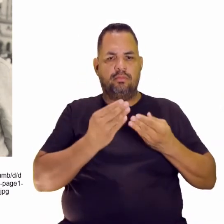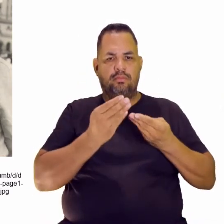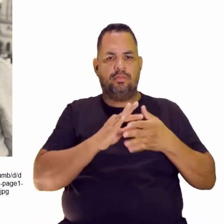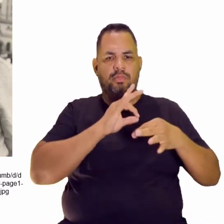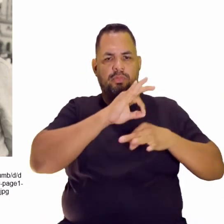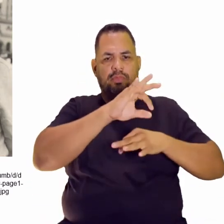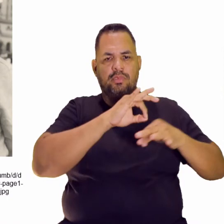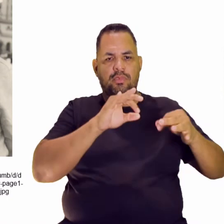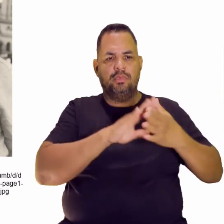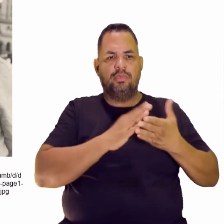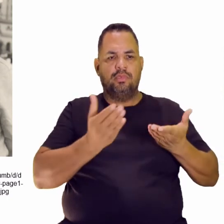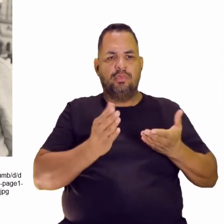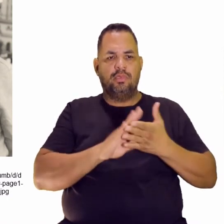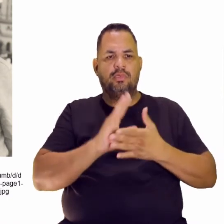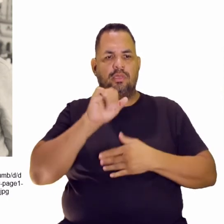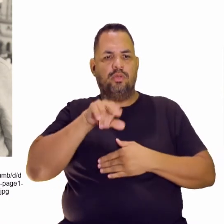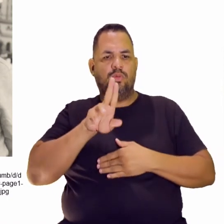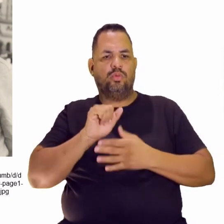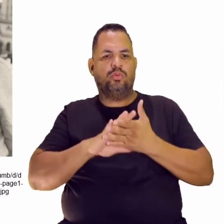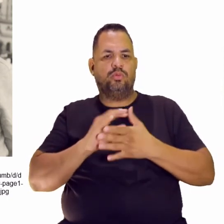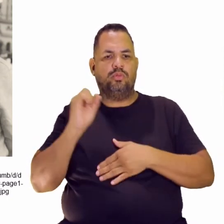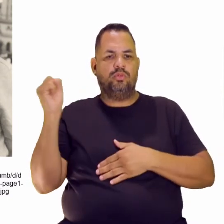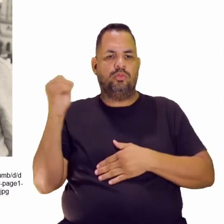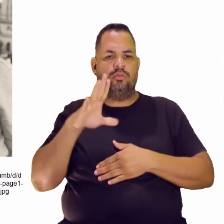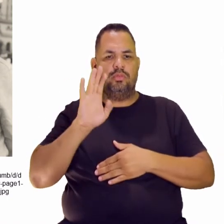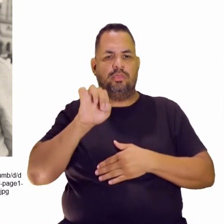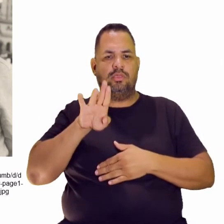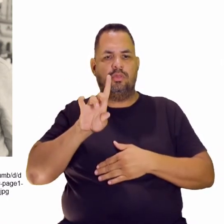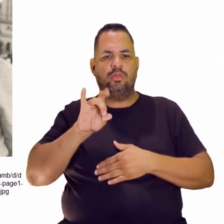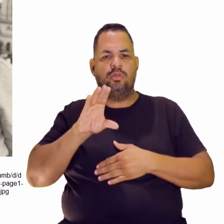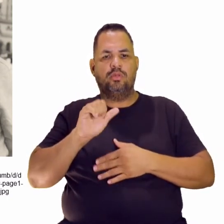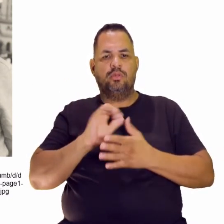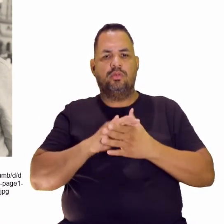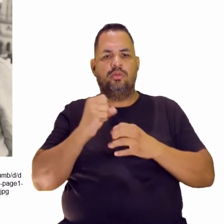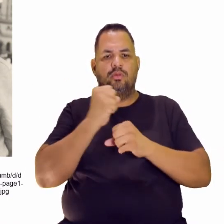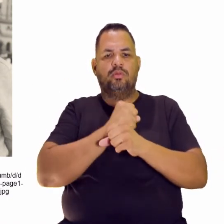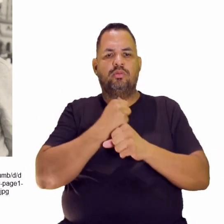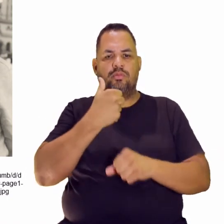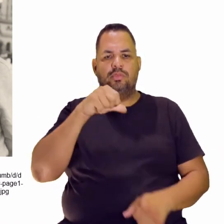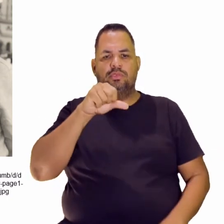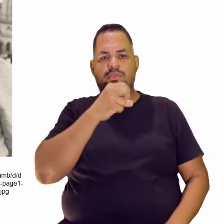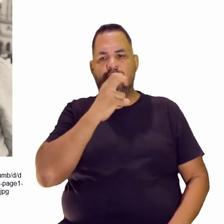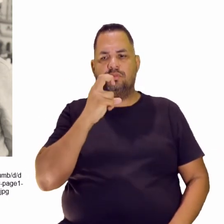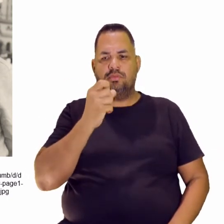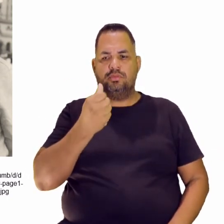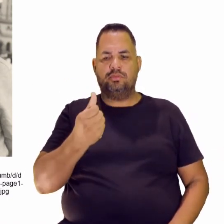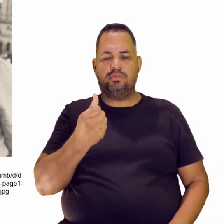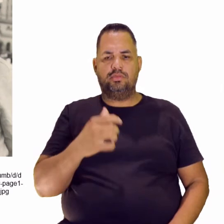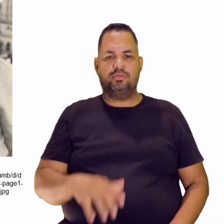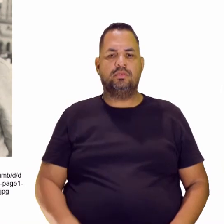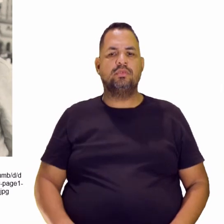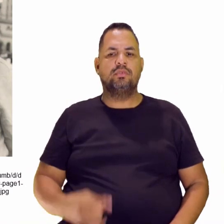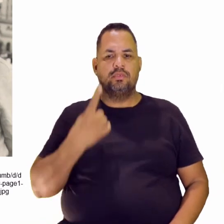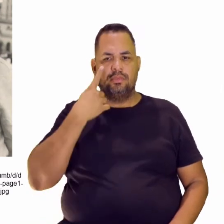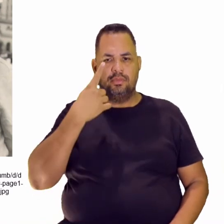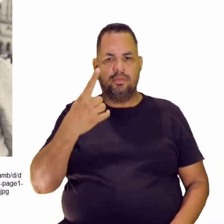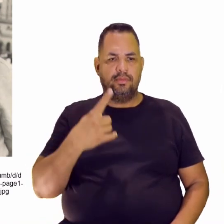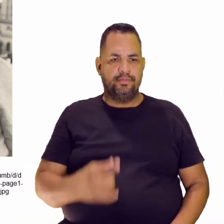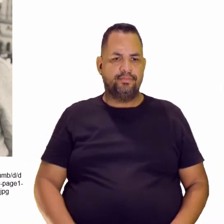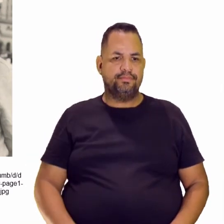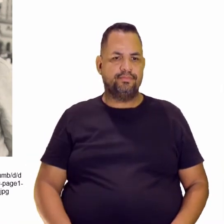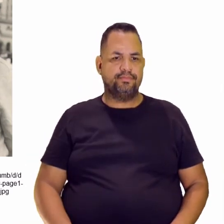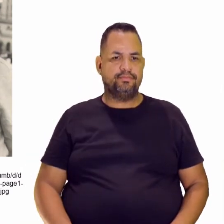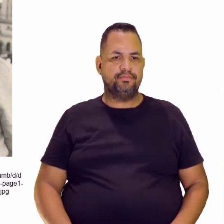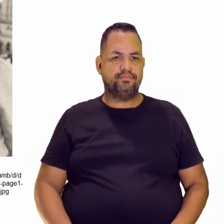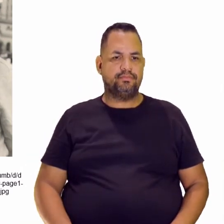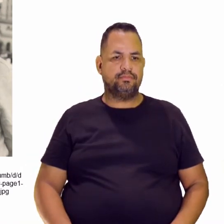da ONU em Nova York em 1956. Então nós estamos vendo aí, olha,